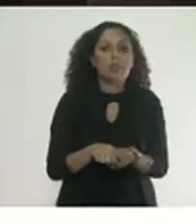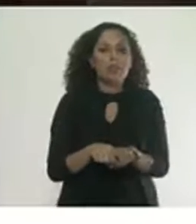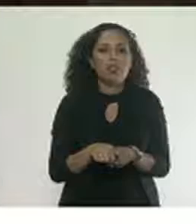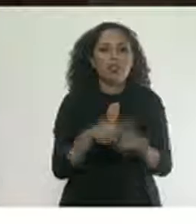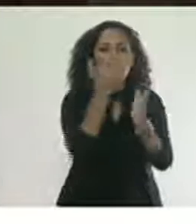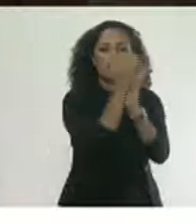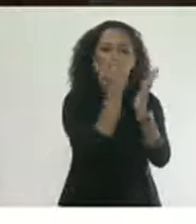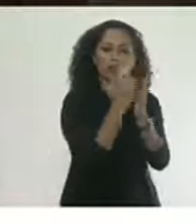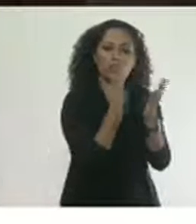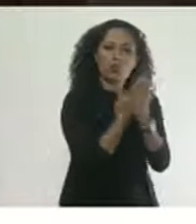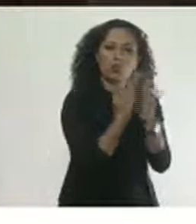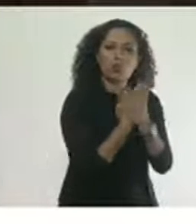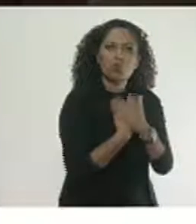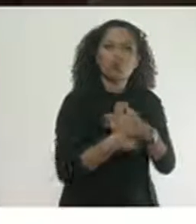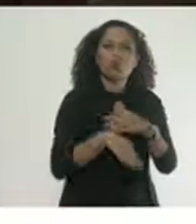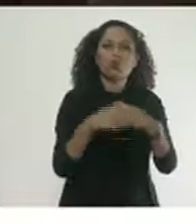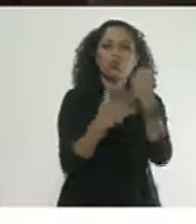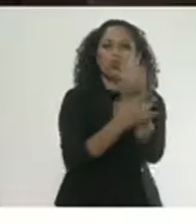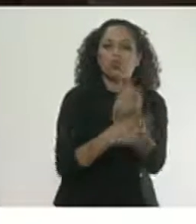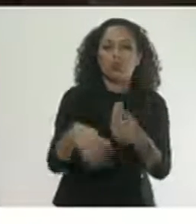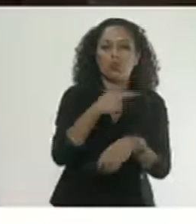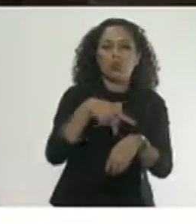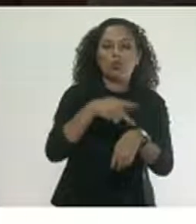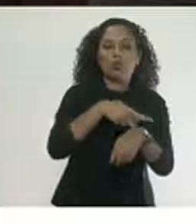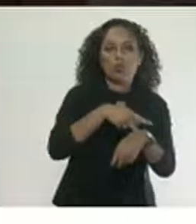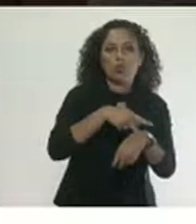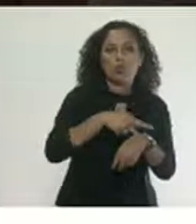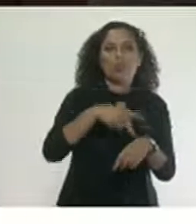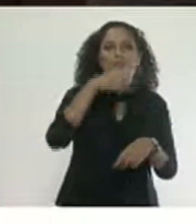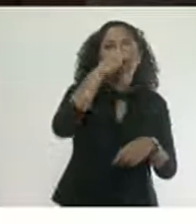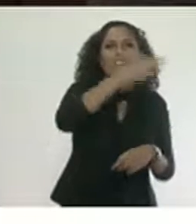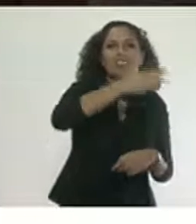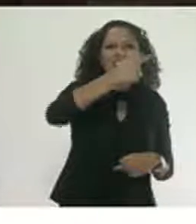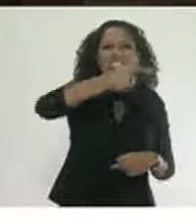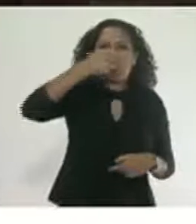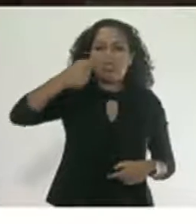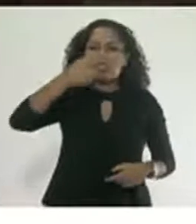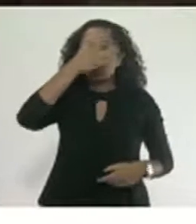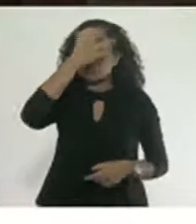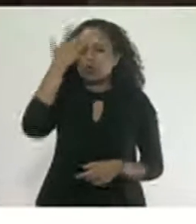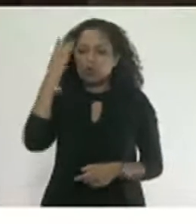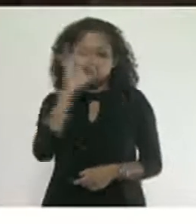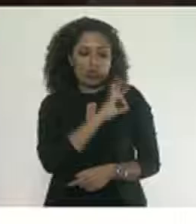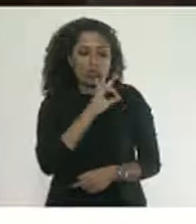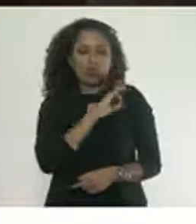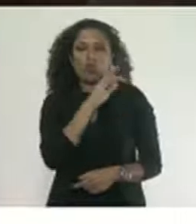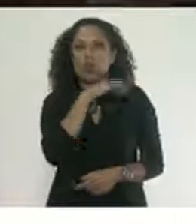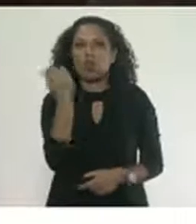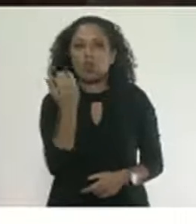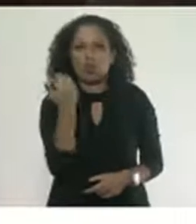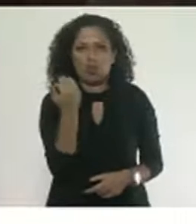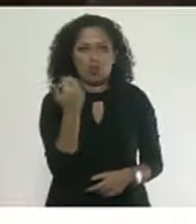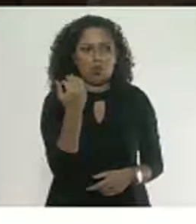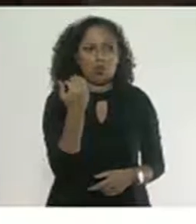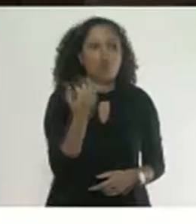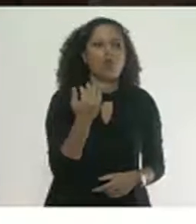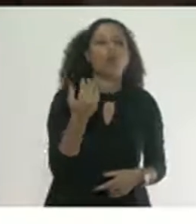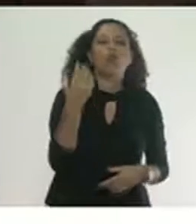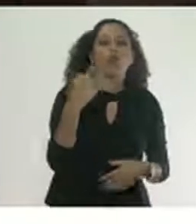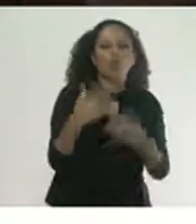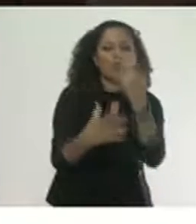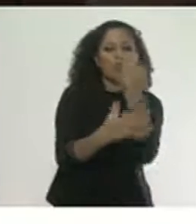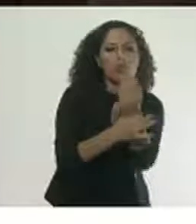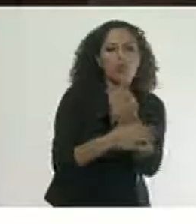né? Que em 2017 foram 367 policiais mortos. Segundo o Fórum Brasileiro de